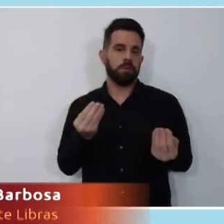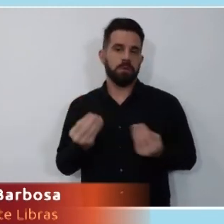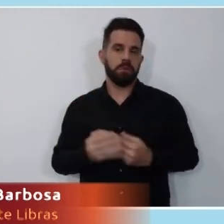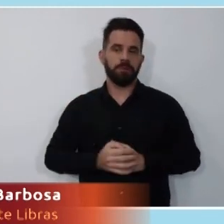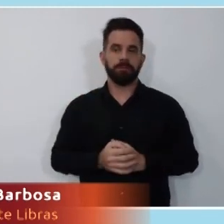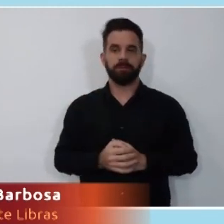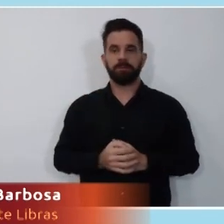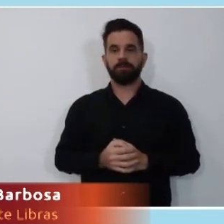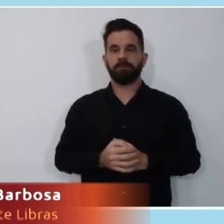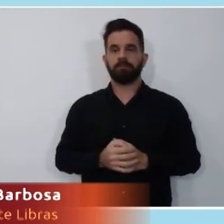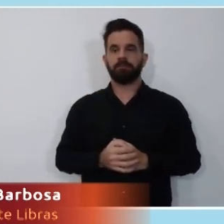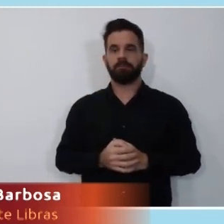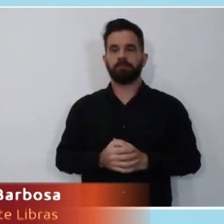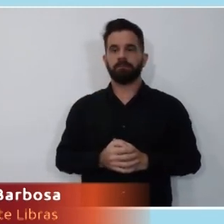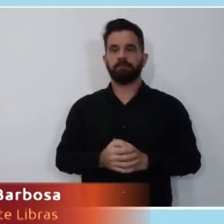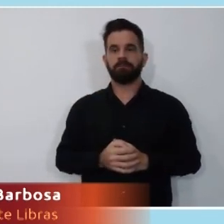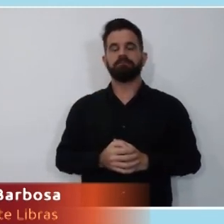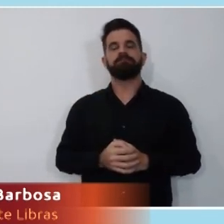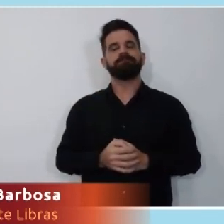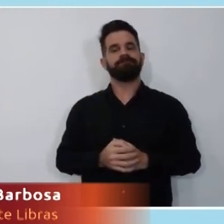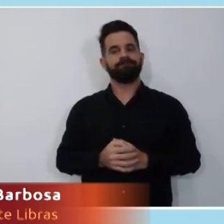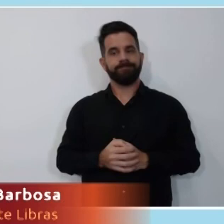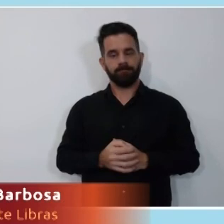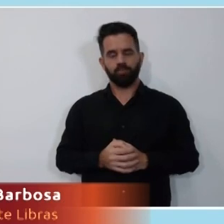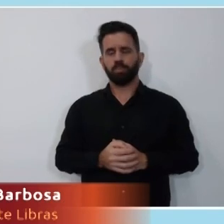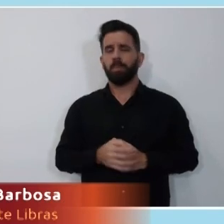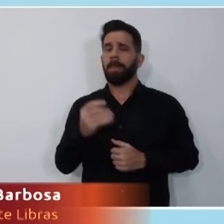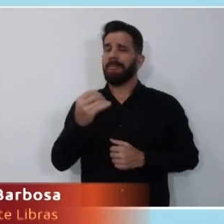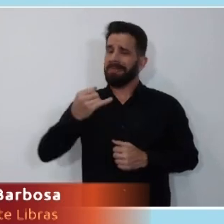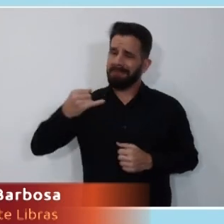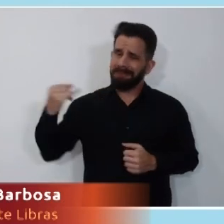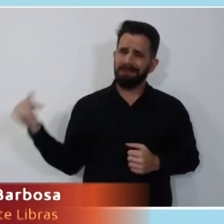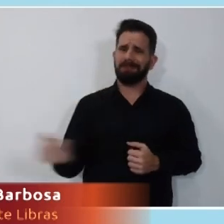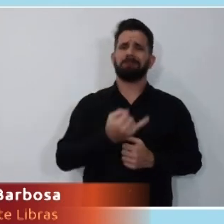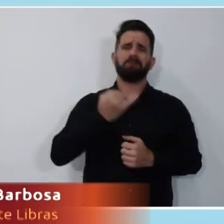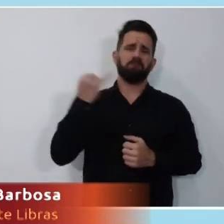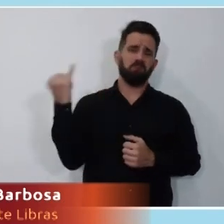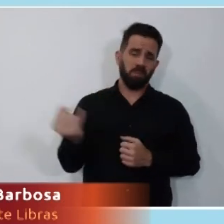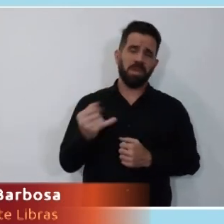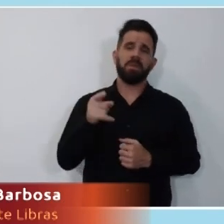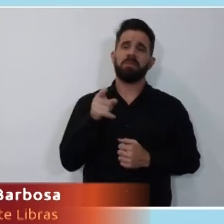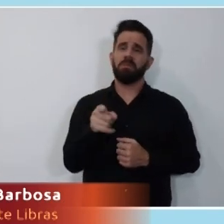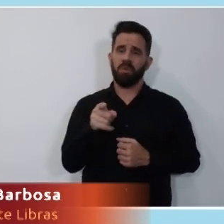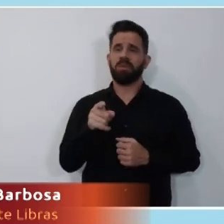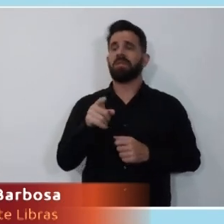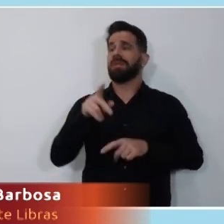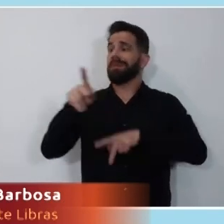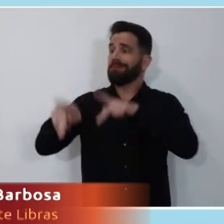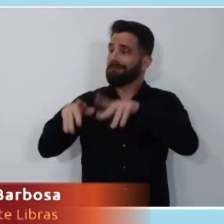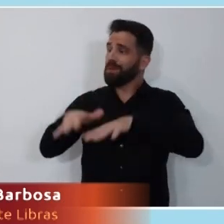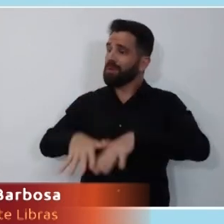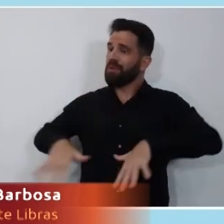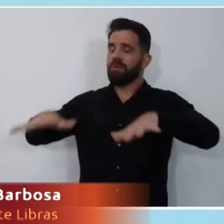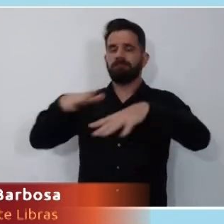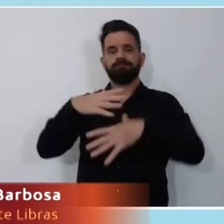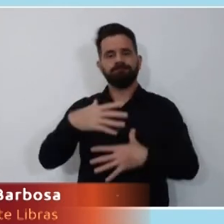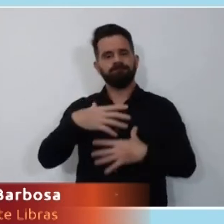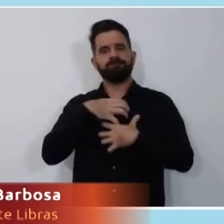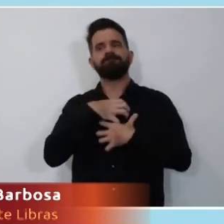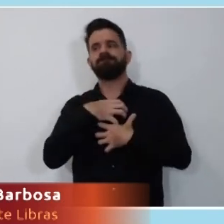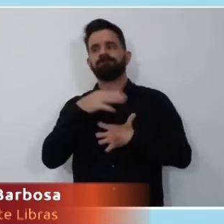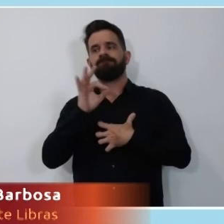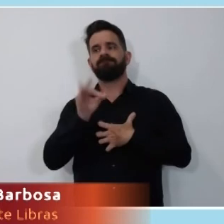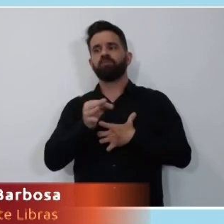A importância é muito alta, né? É bastante alta que a população se engaje em participar